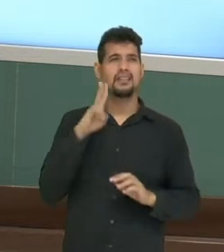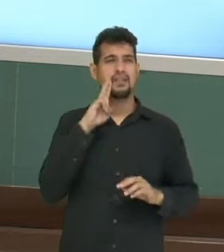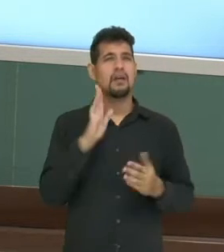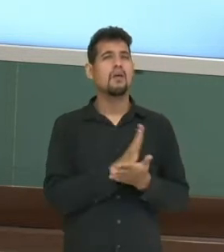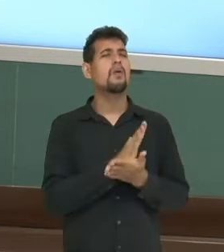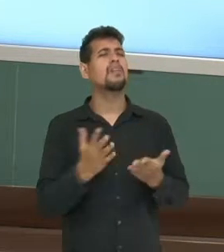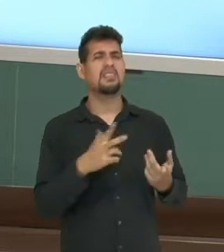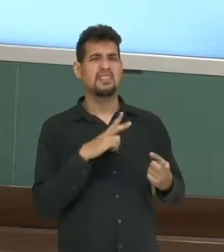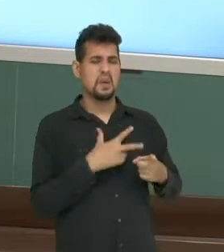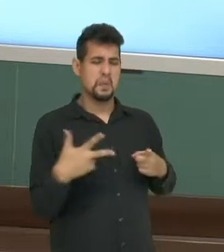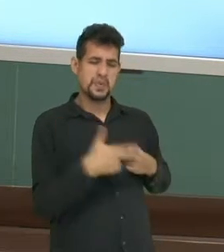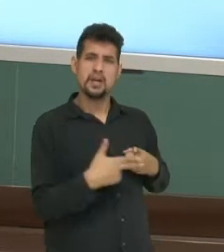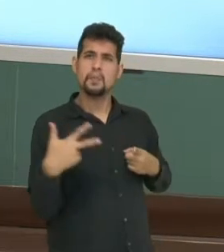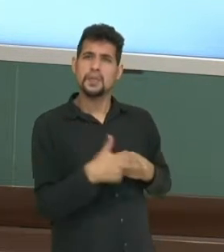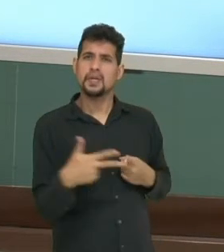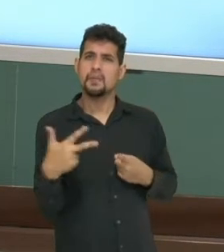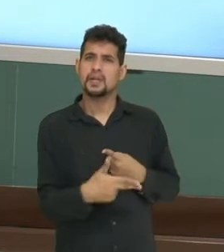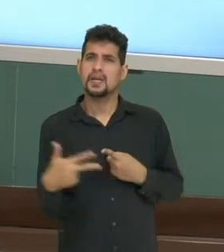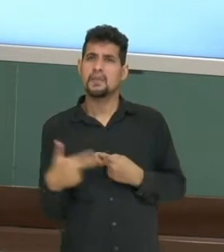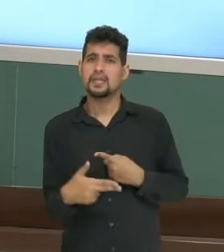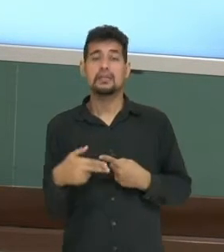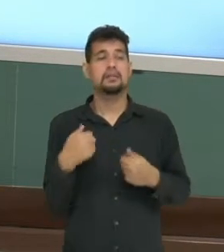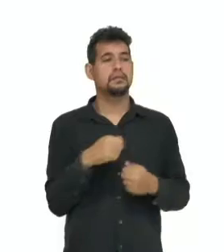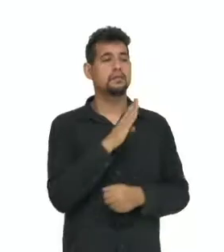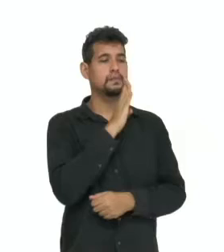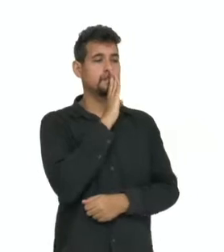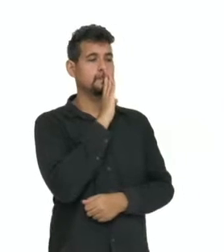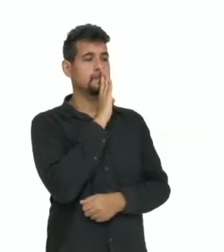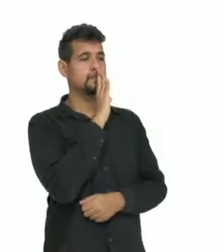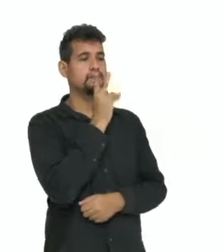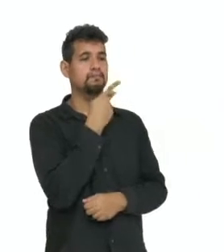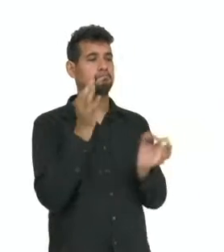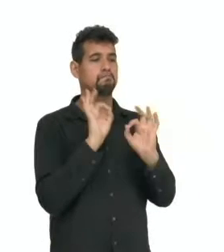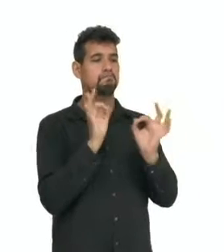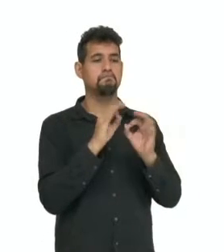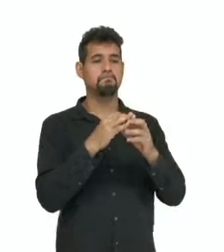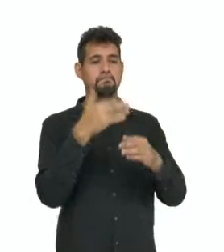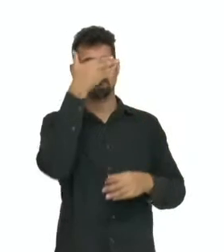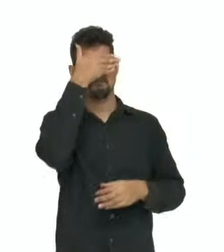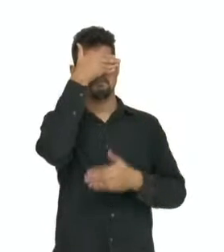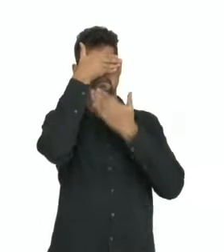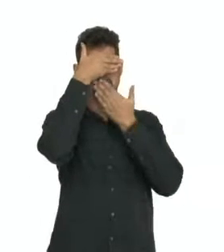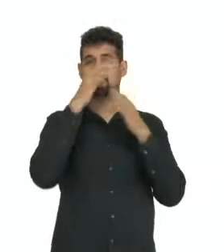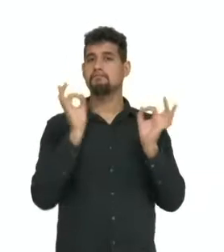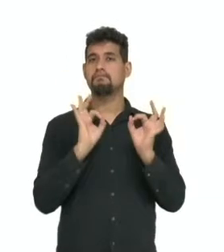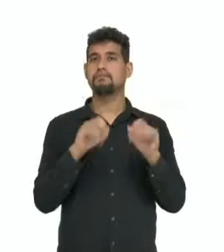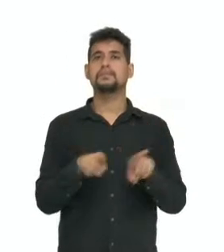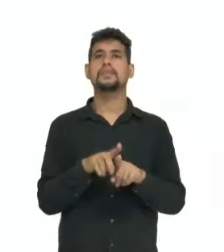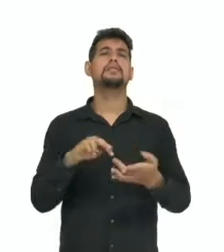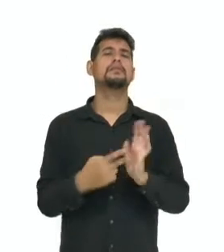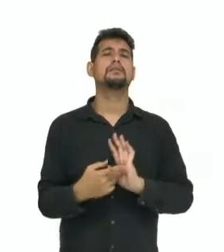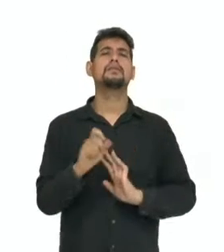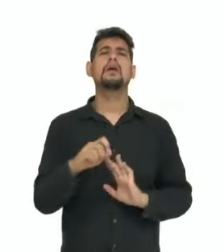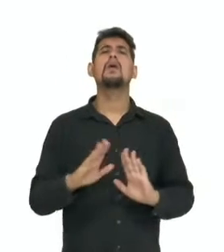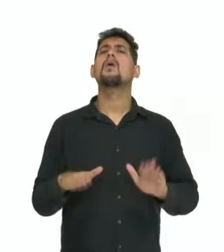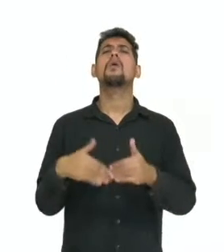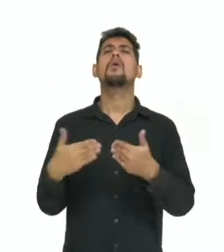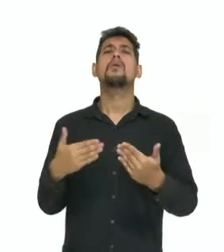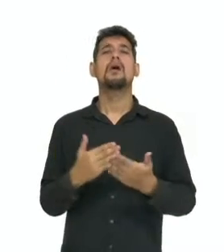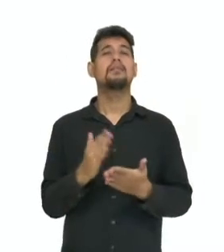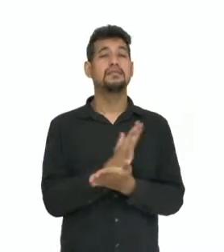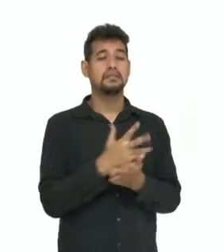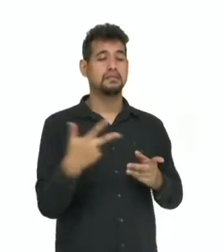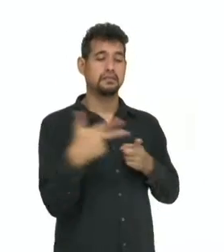né? Há uma ideia aí de se ficar calado, não falar nada, não ver nada. Muito bem. Então, quais foram as